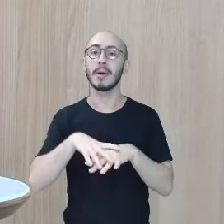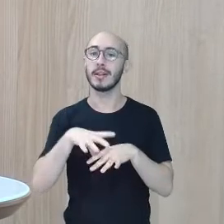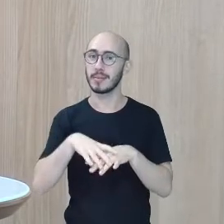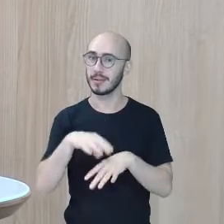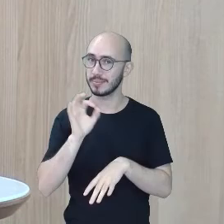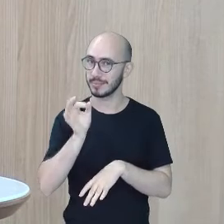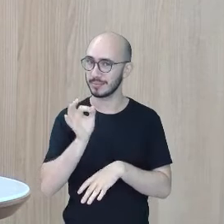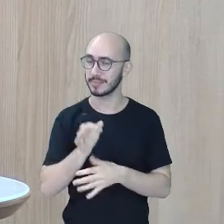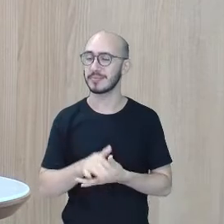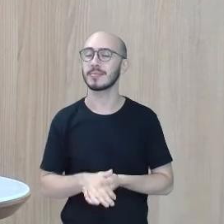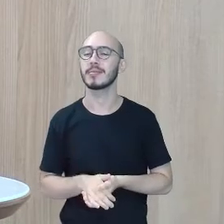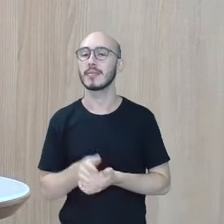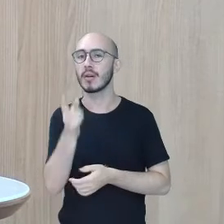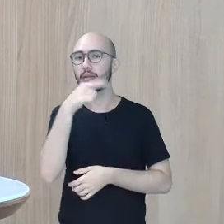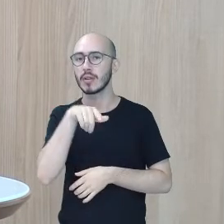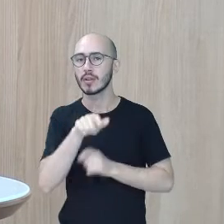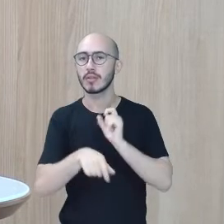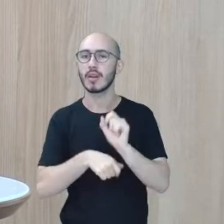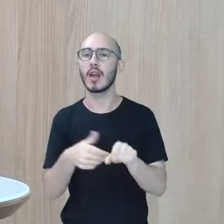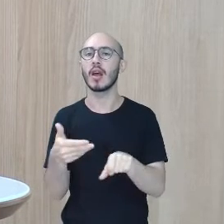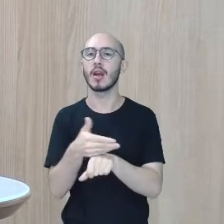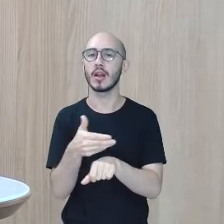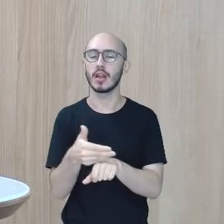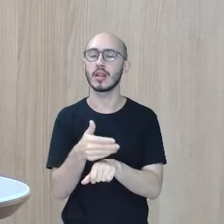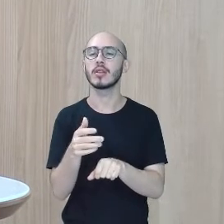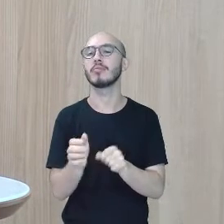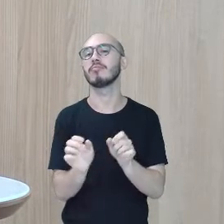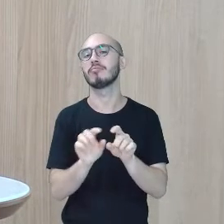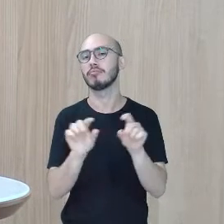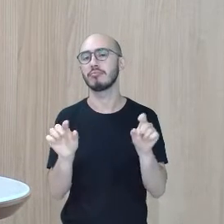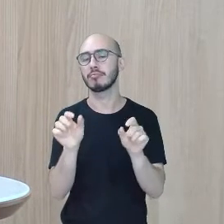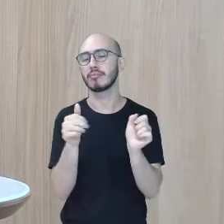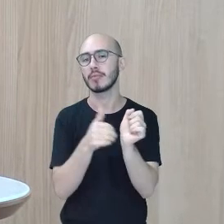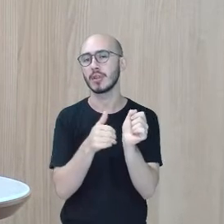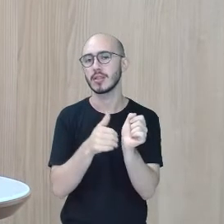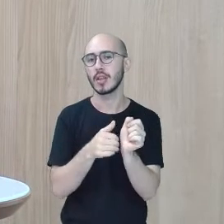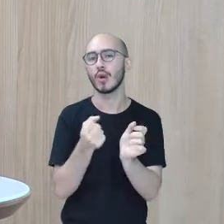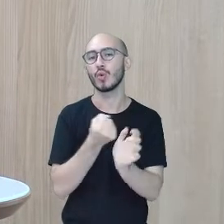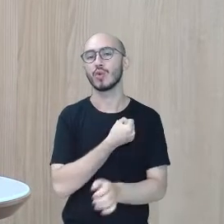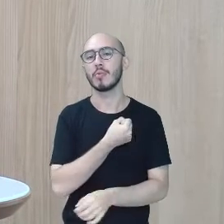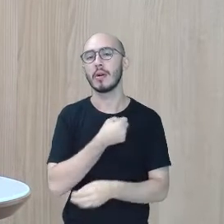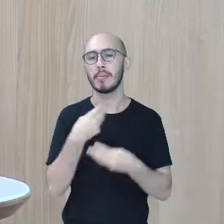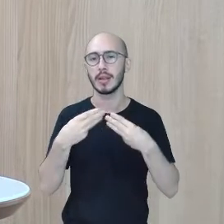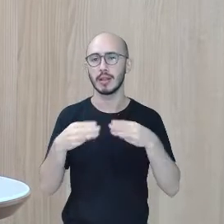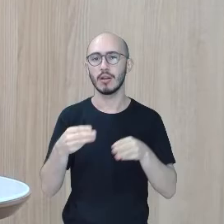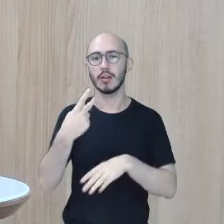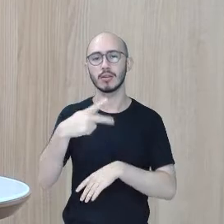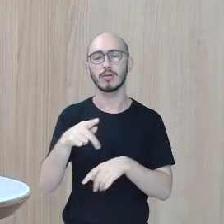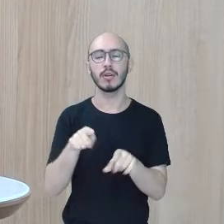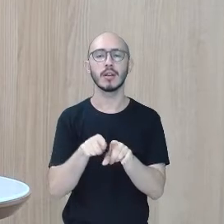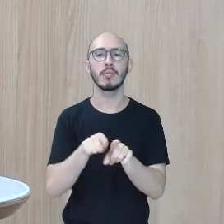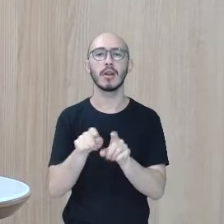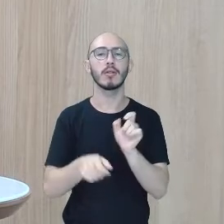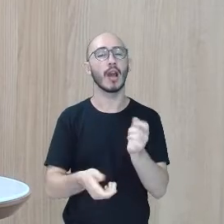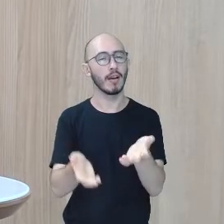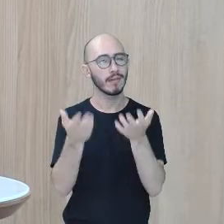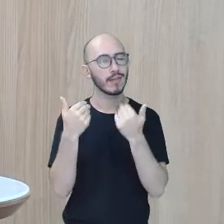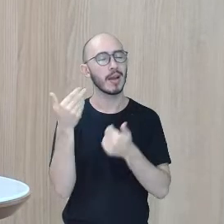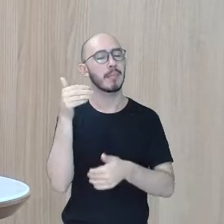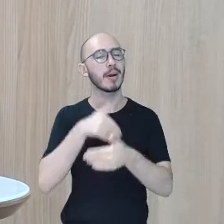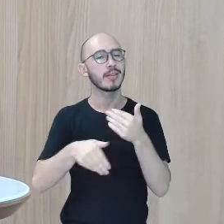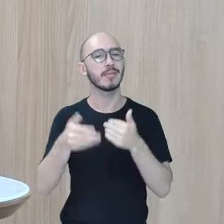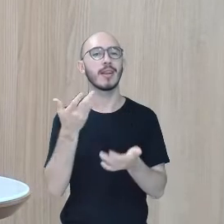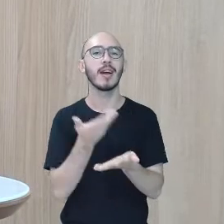Ó, faz o login, põe tua senha, né, que já sabe que é a tua matrícula, põe a sua senha e vem embora para a aula